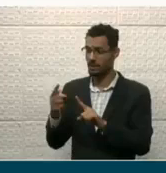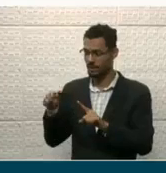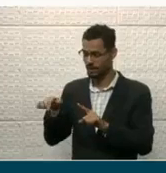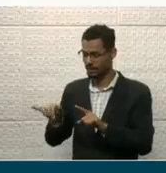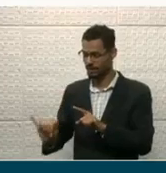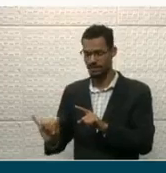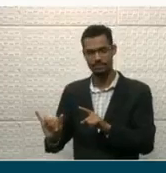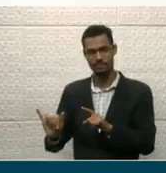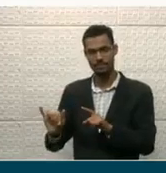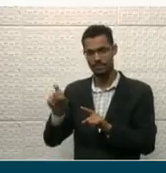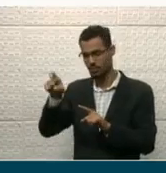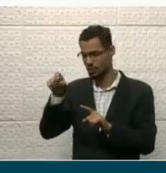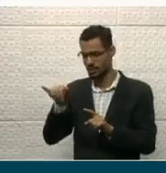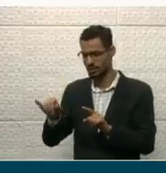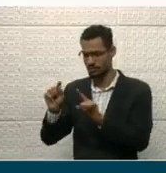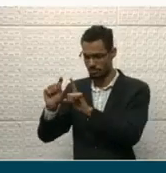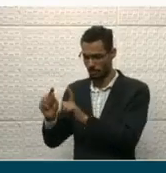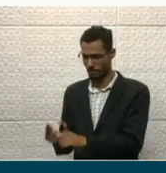vetor xy.